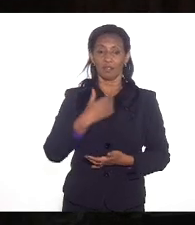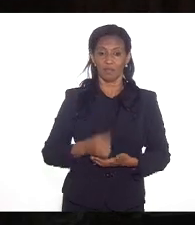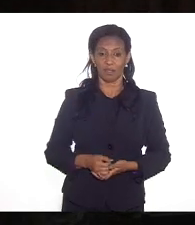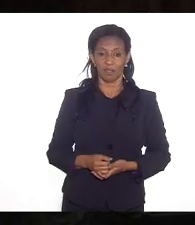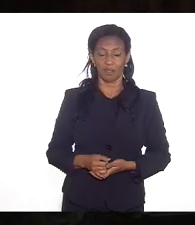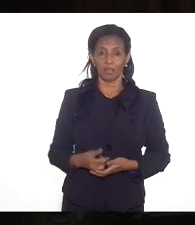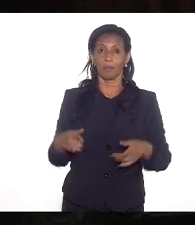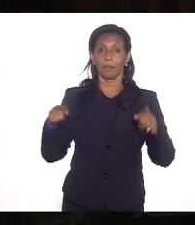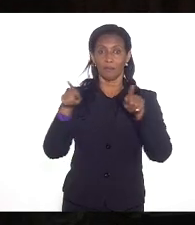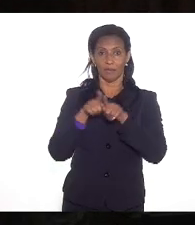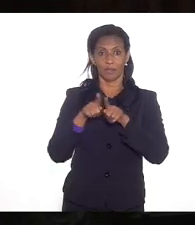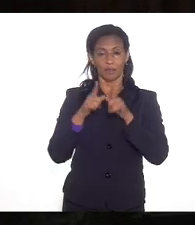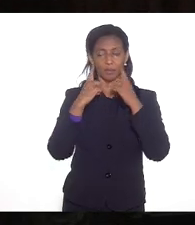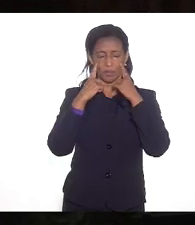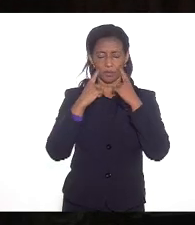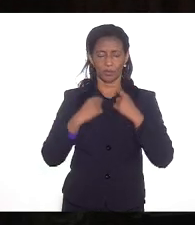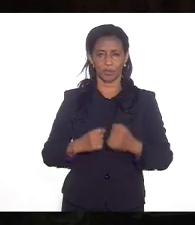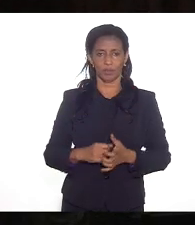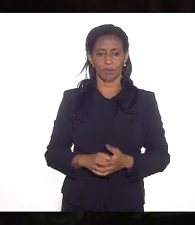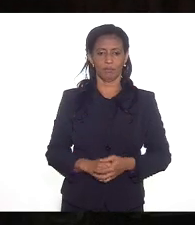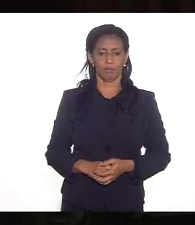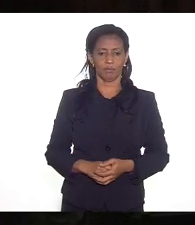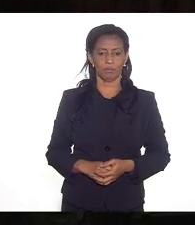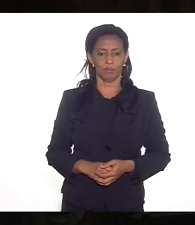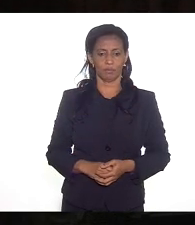mas também chorei